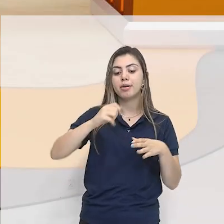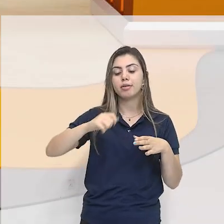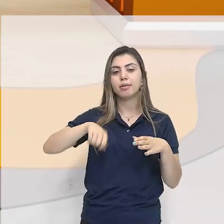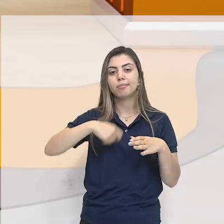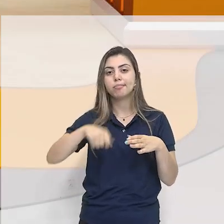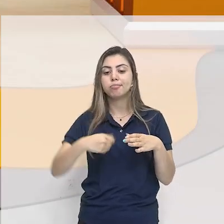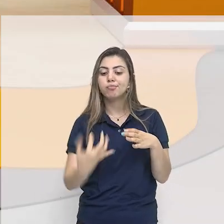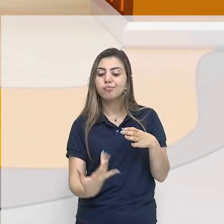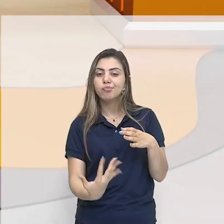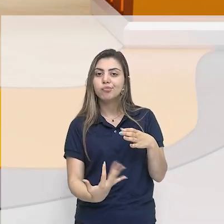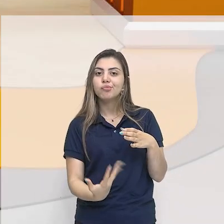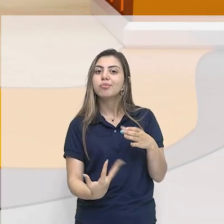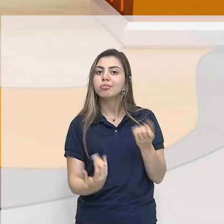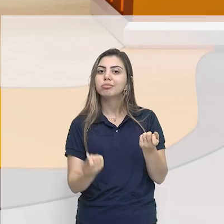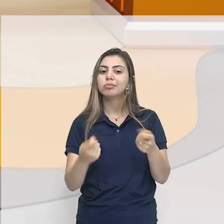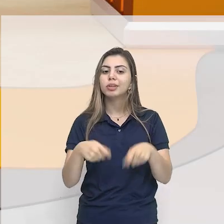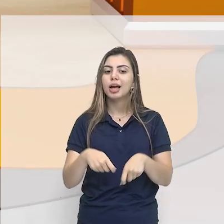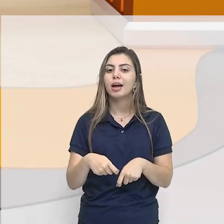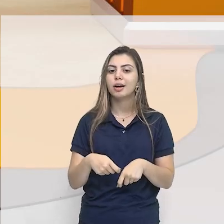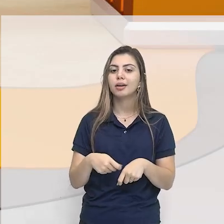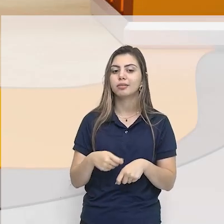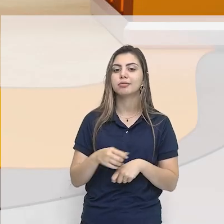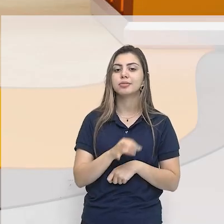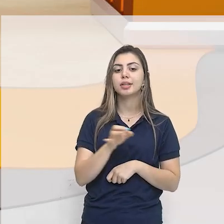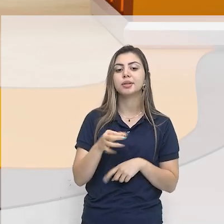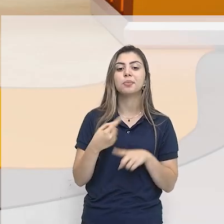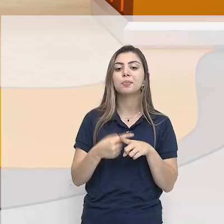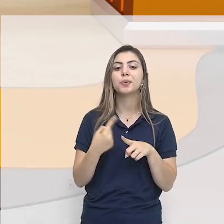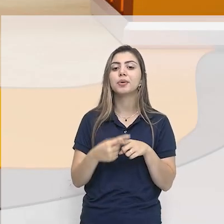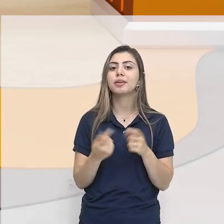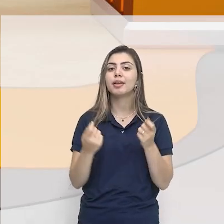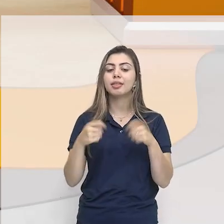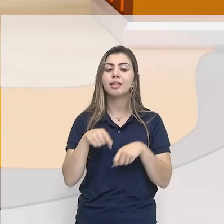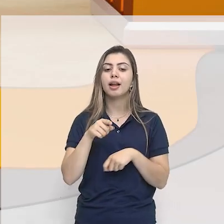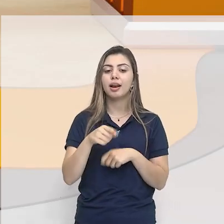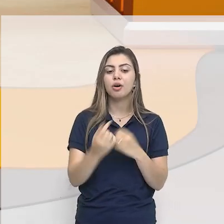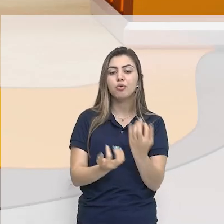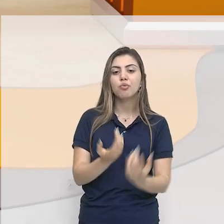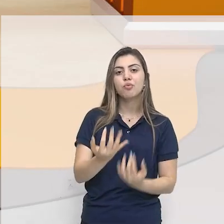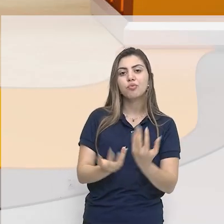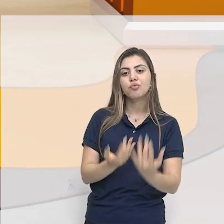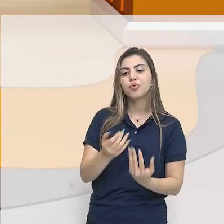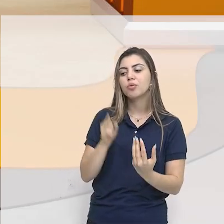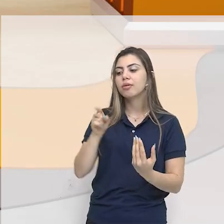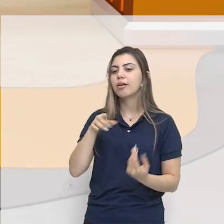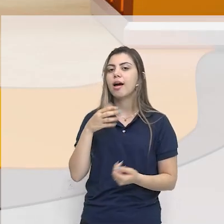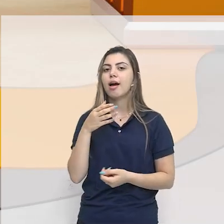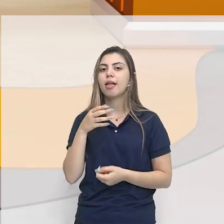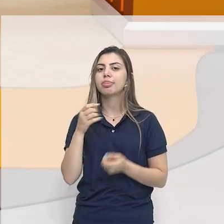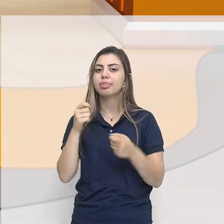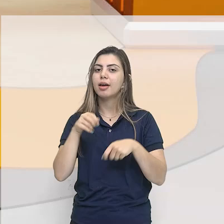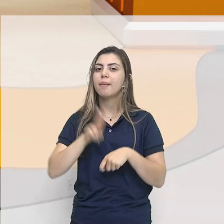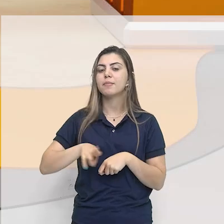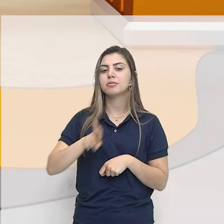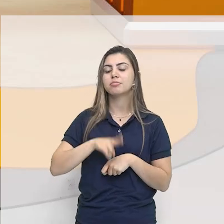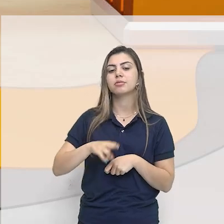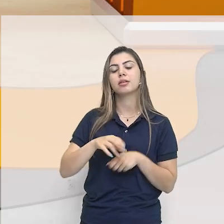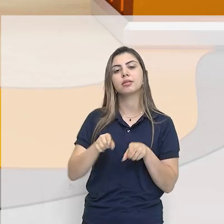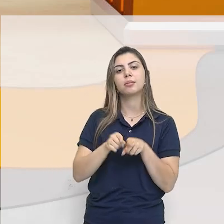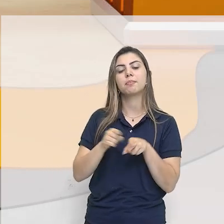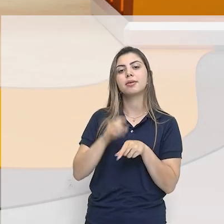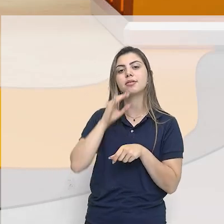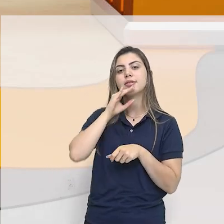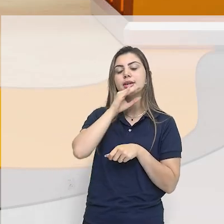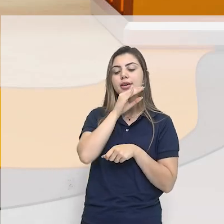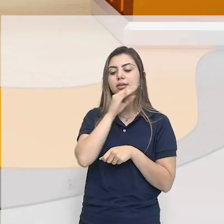né? A carne em si, ela já vai ser cozida porque eu boto ali, então, no fogo, né? E eu me esquento. Então, o